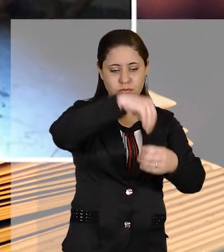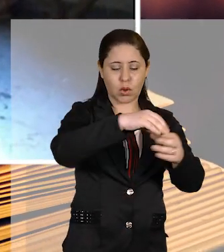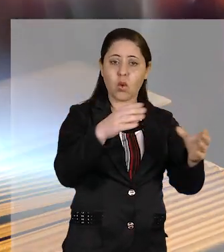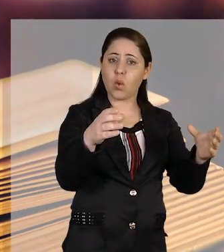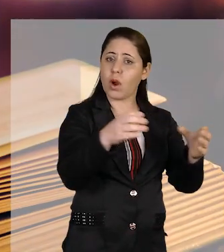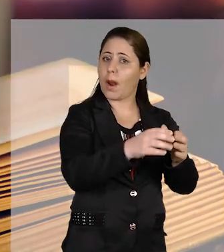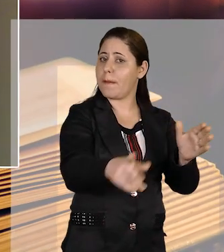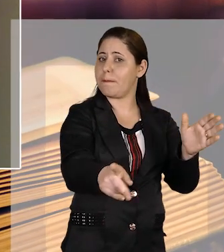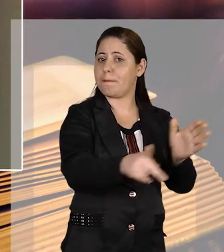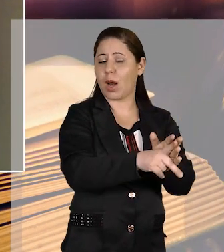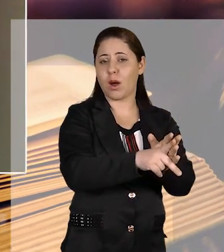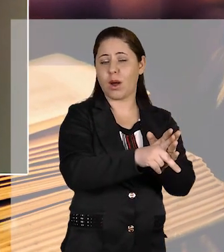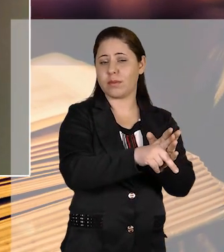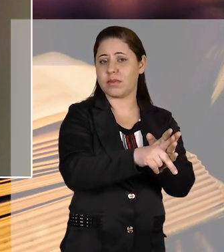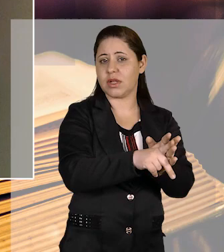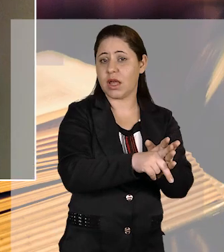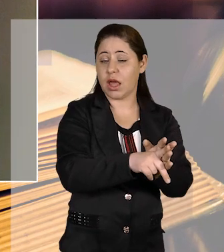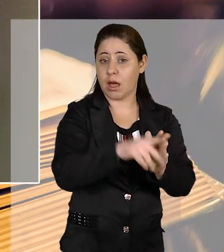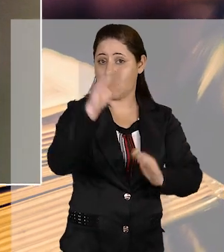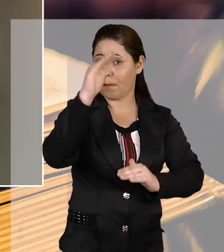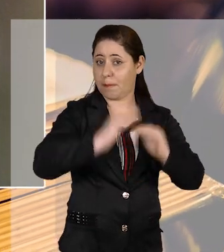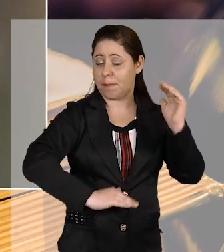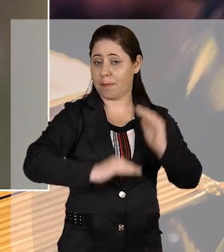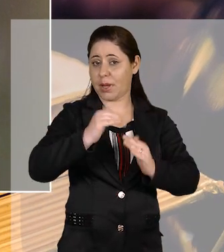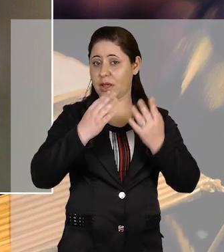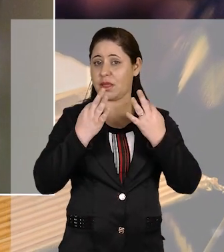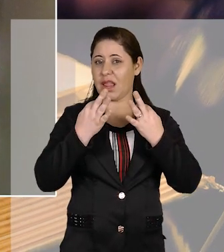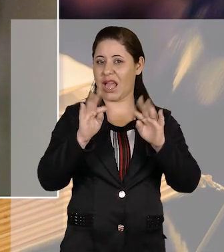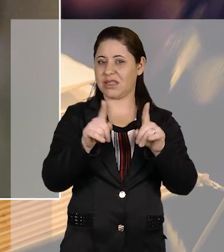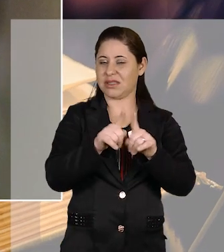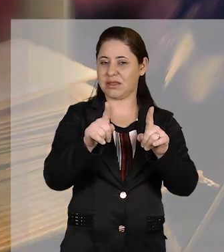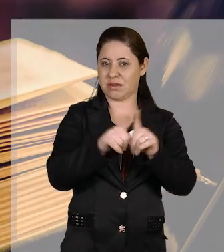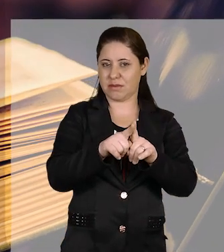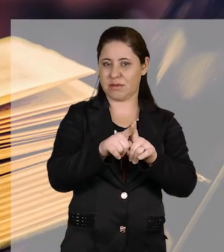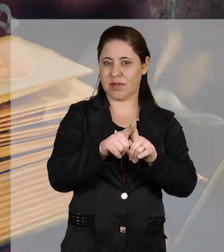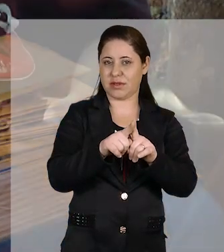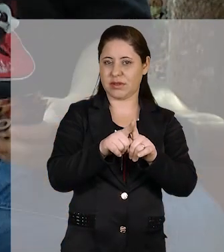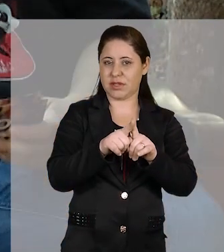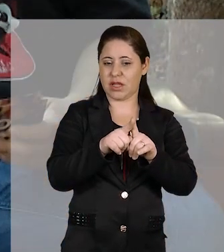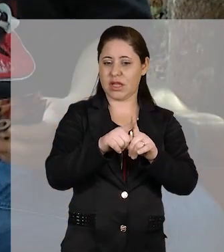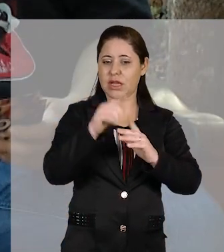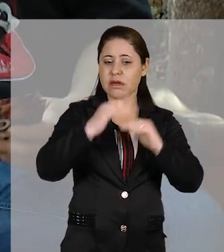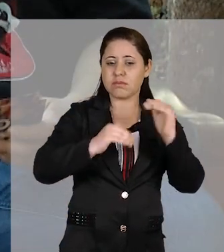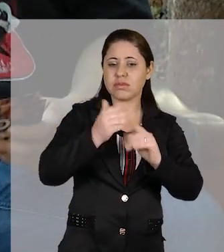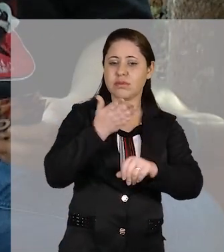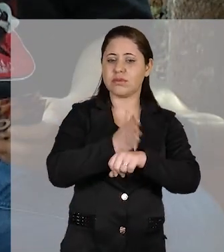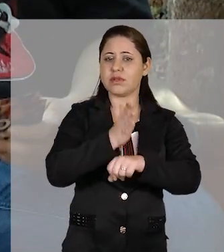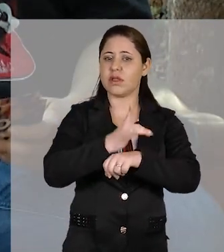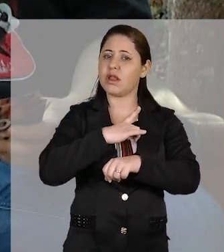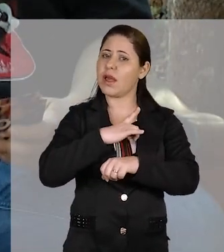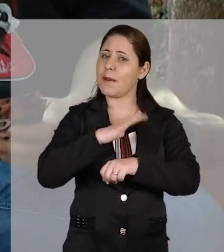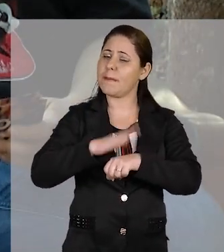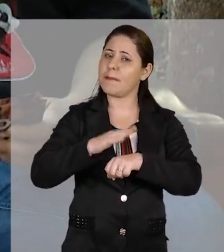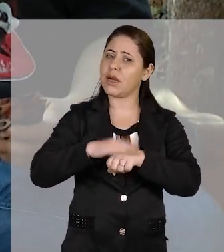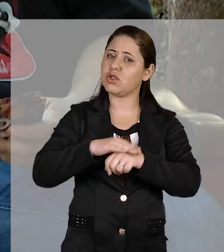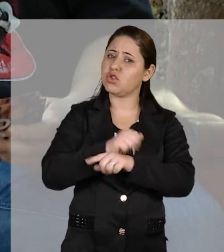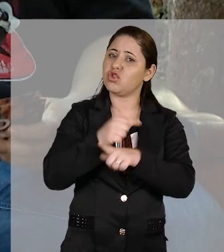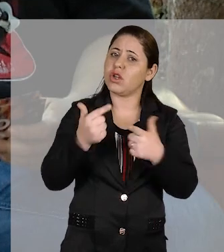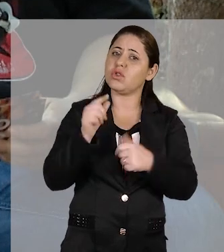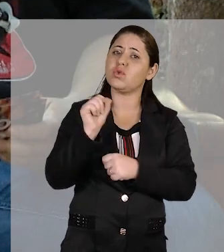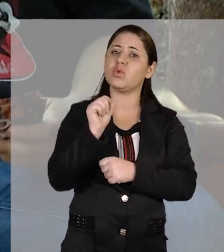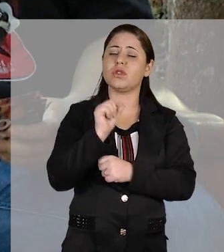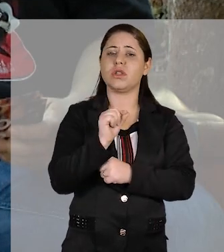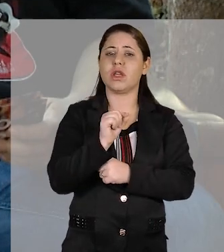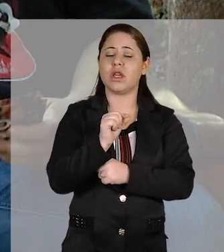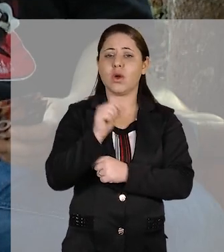de internação, com uma equipe interdisciplinar bem formada, né? Eu acredito que eles têm muito mais chance